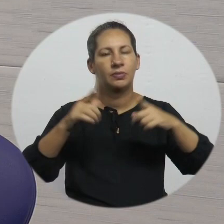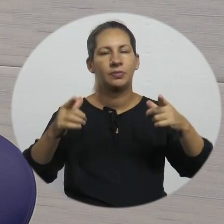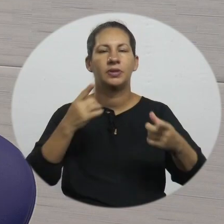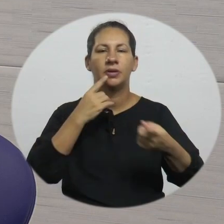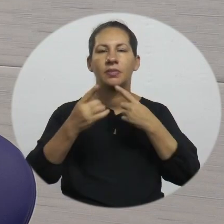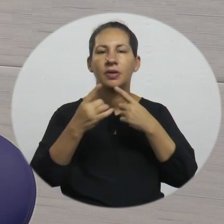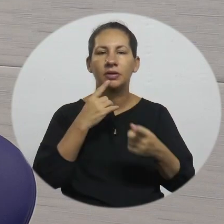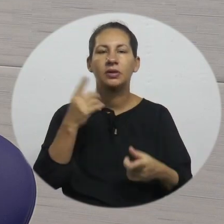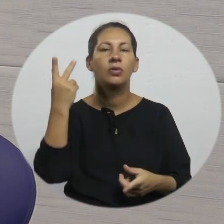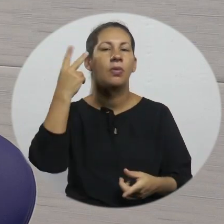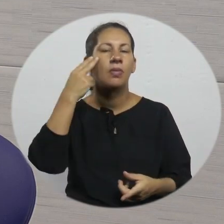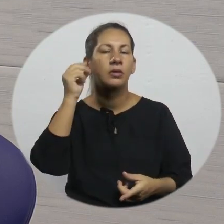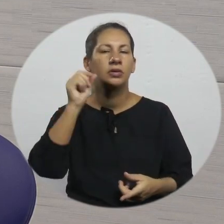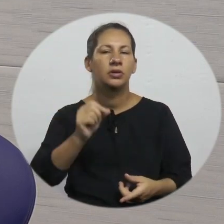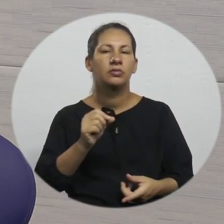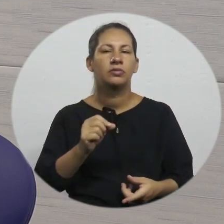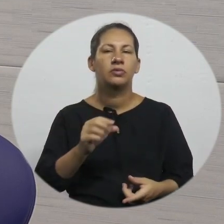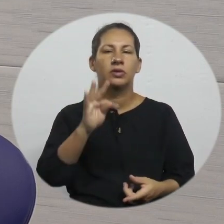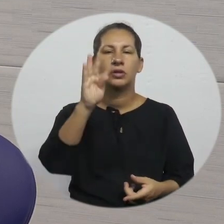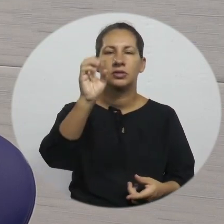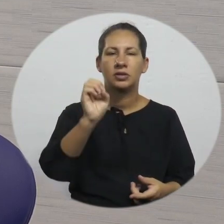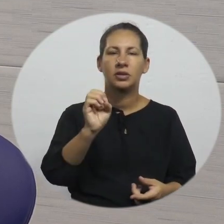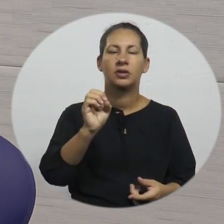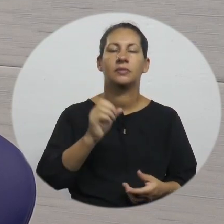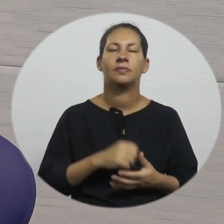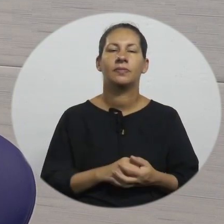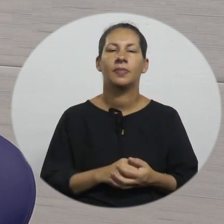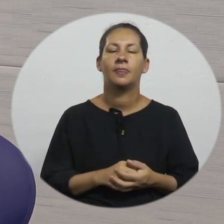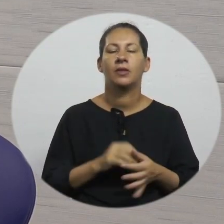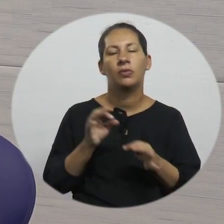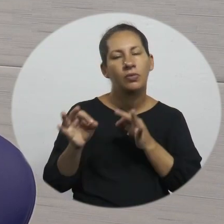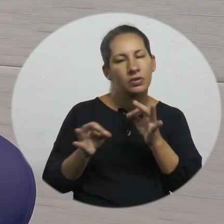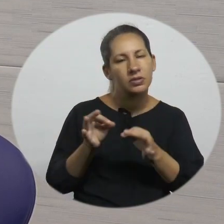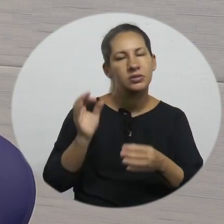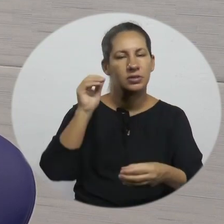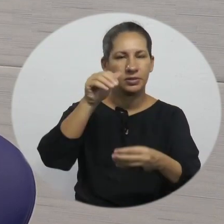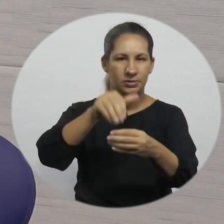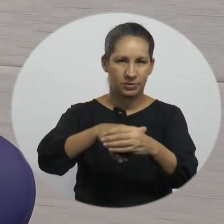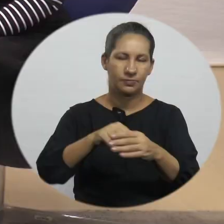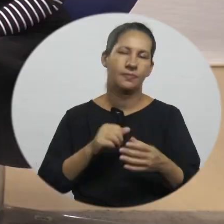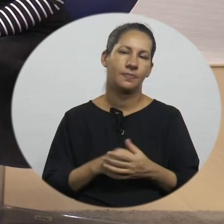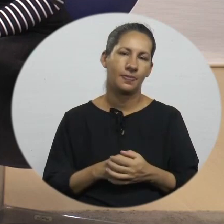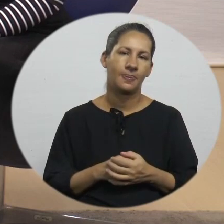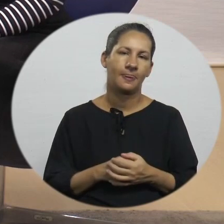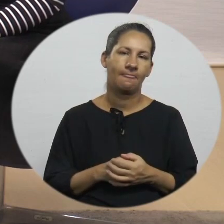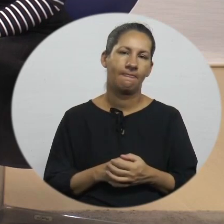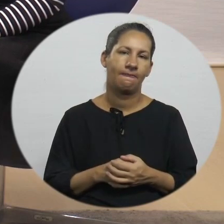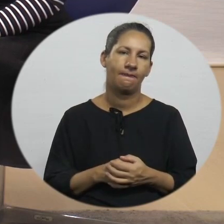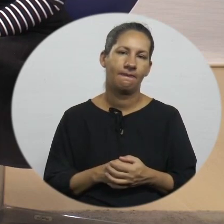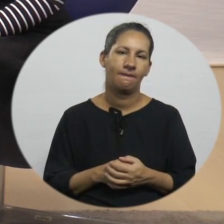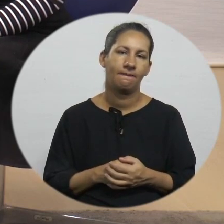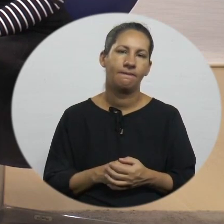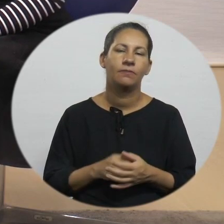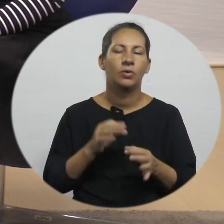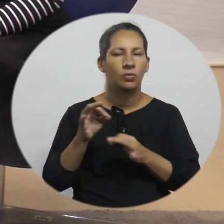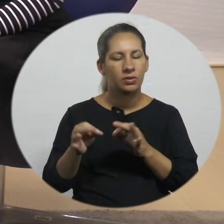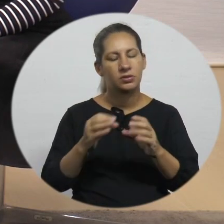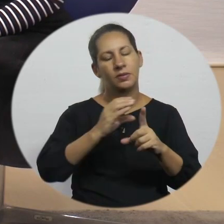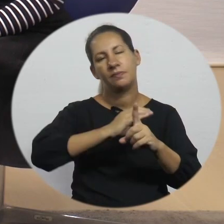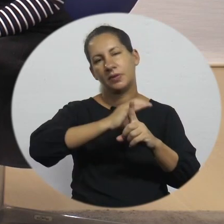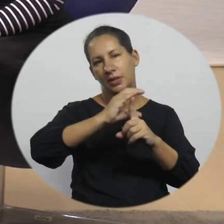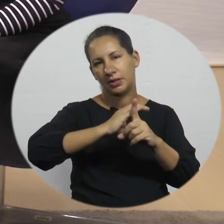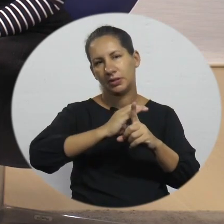amplamente debater os atos normativos do TSE que dizem respeito à preparação das eleições. Então, a gente vai formalizar